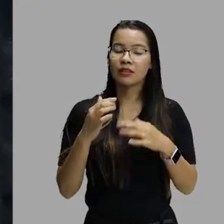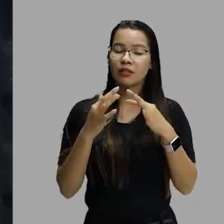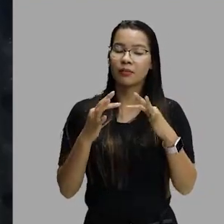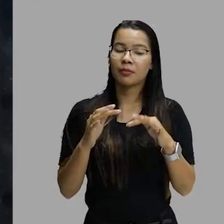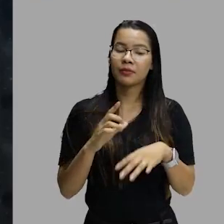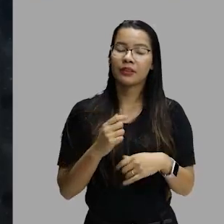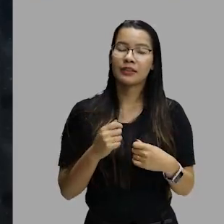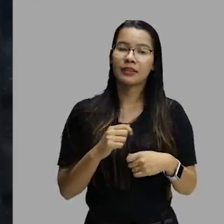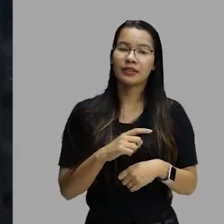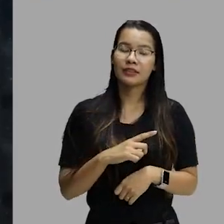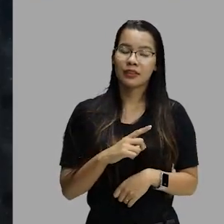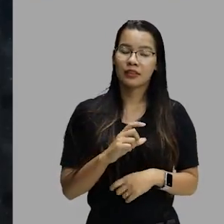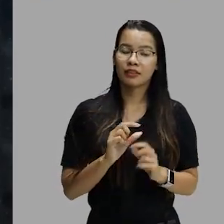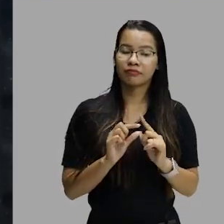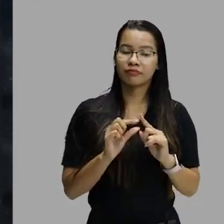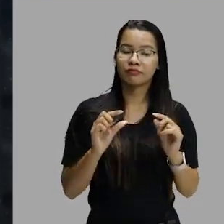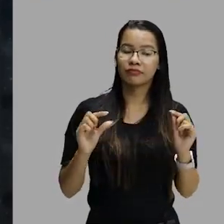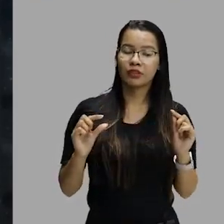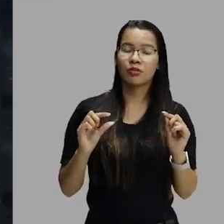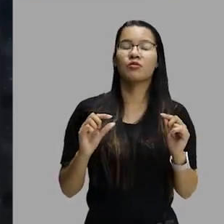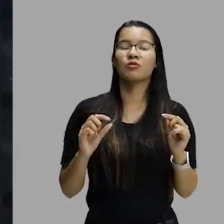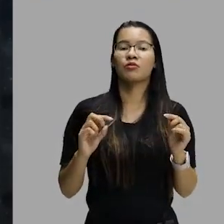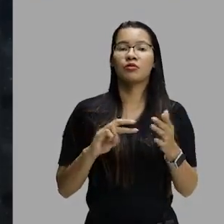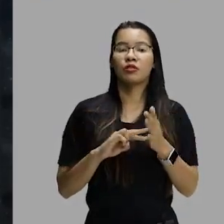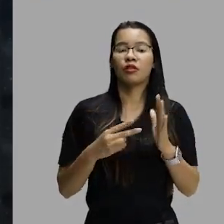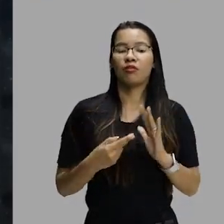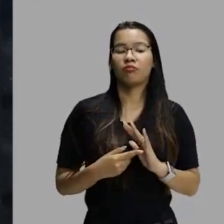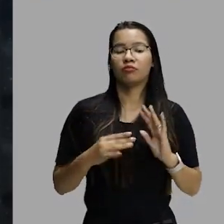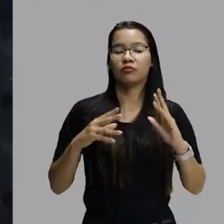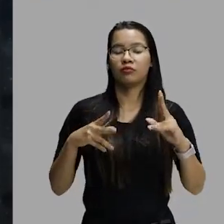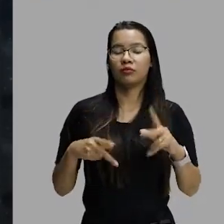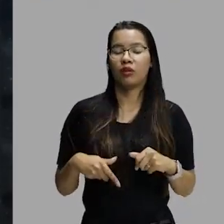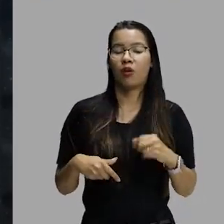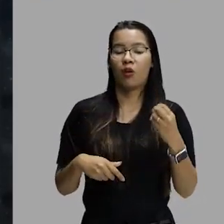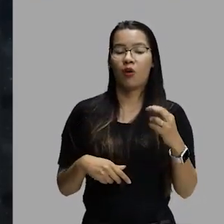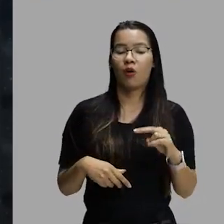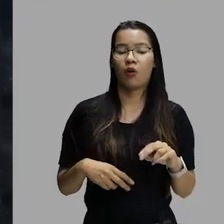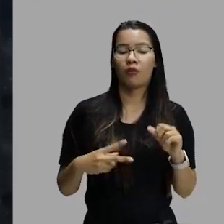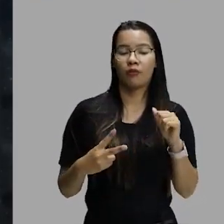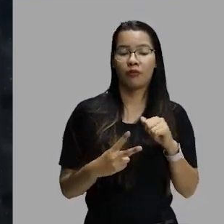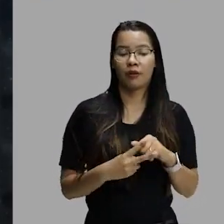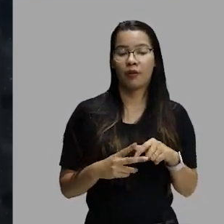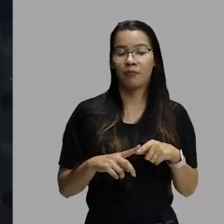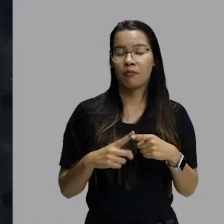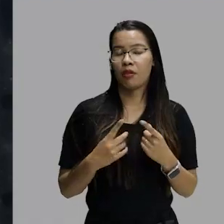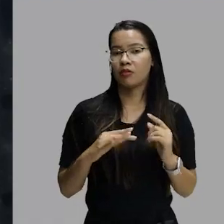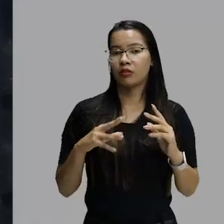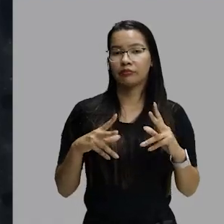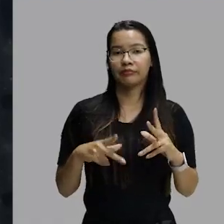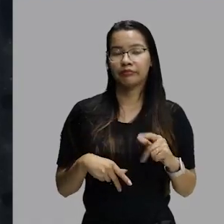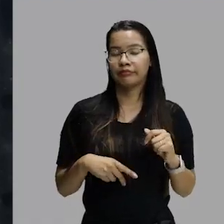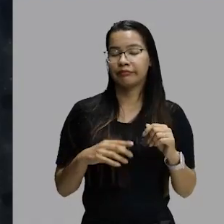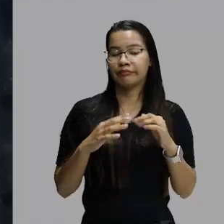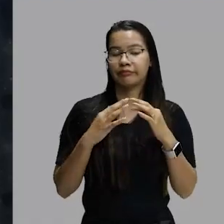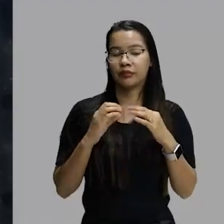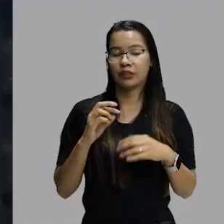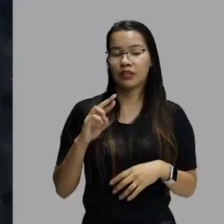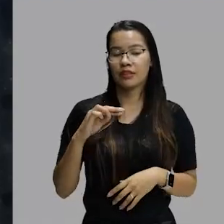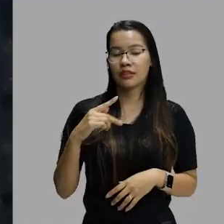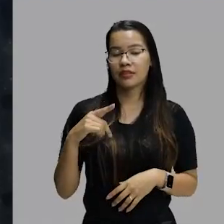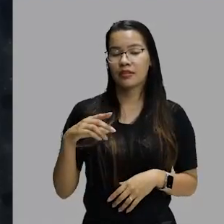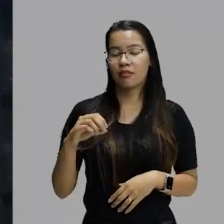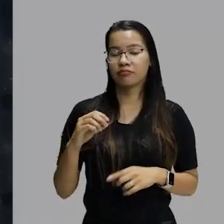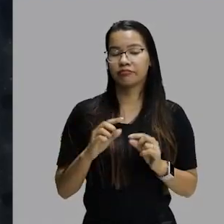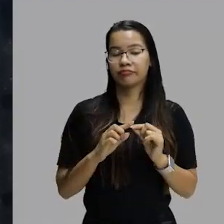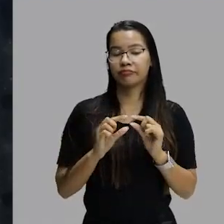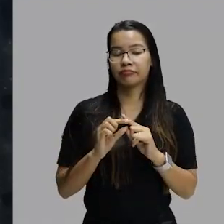completo. E para ser oração, tem que ter verbo. Mas nem toda oração vai ter sentido. Por